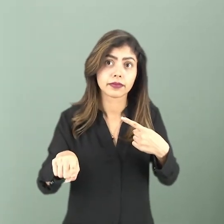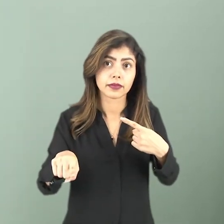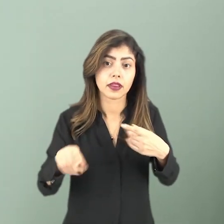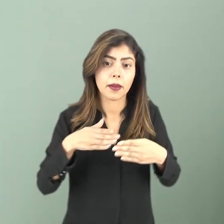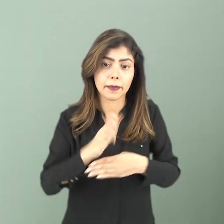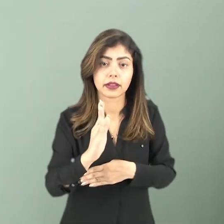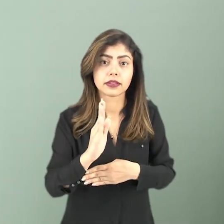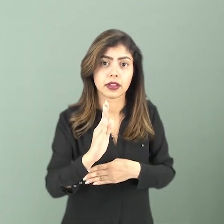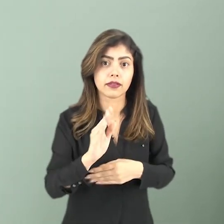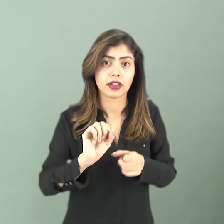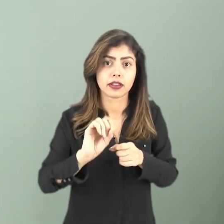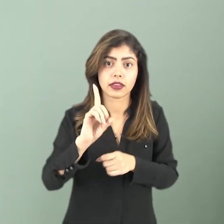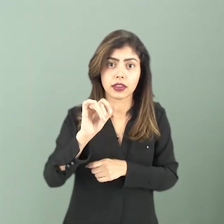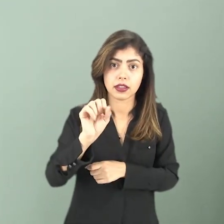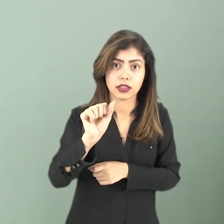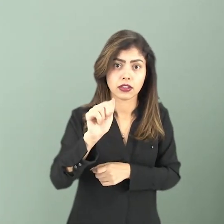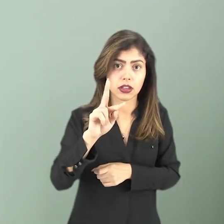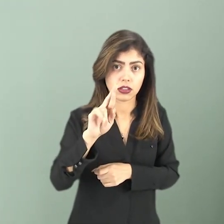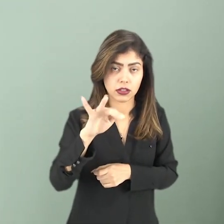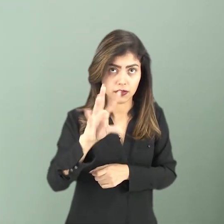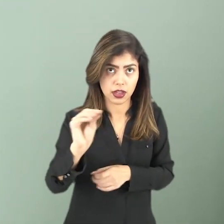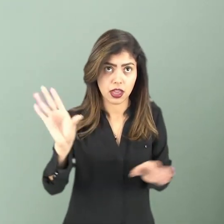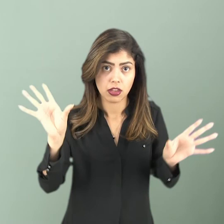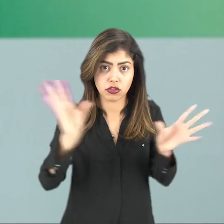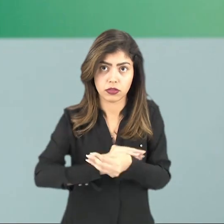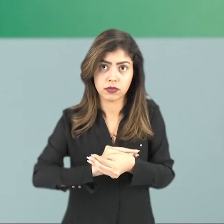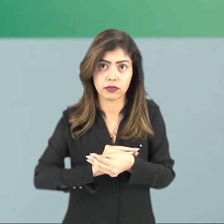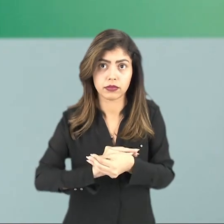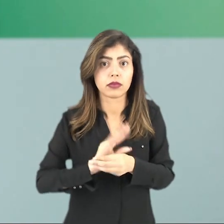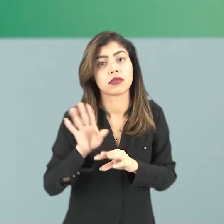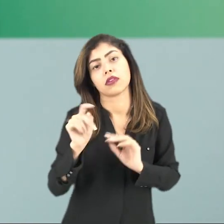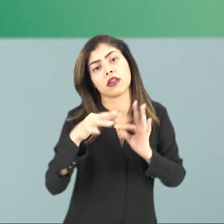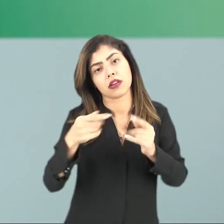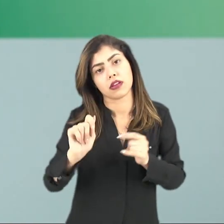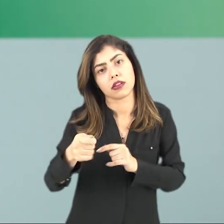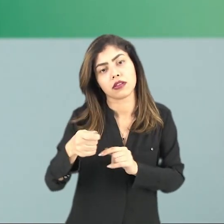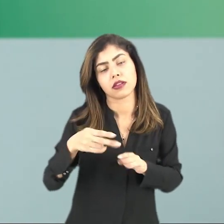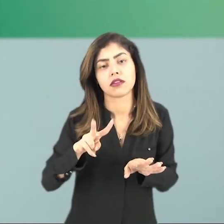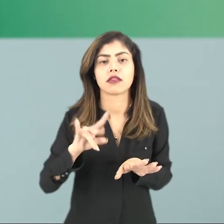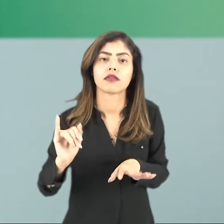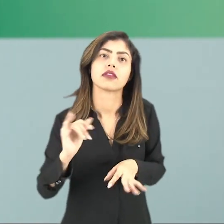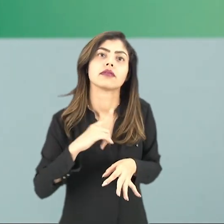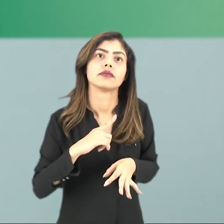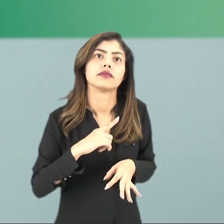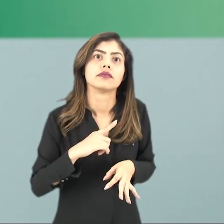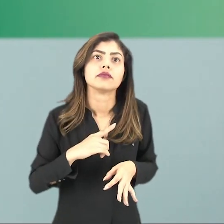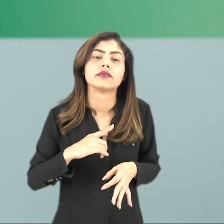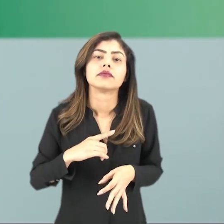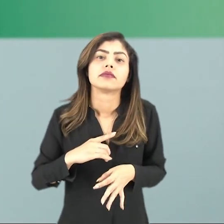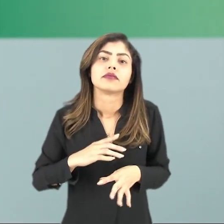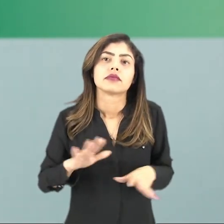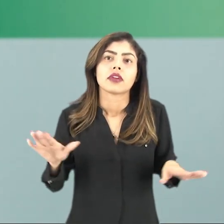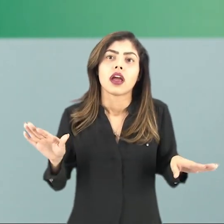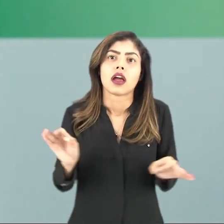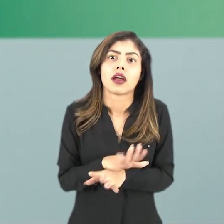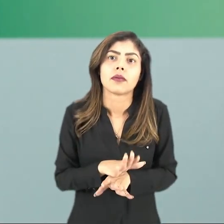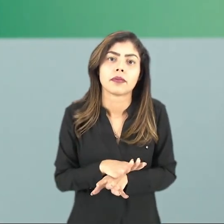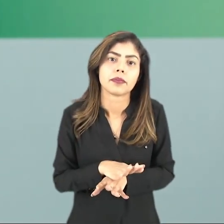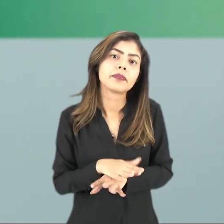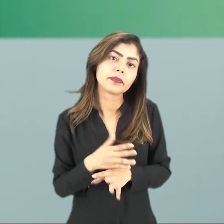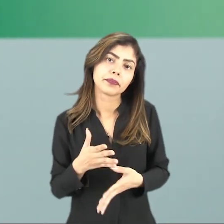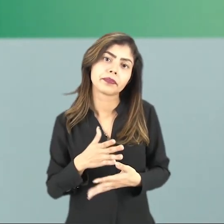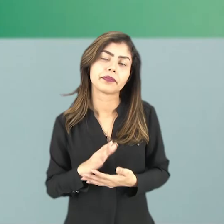passe ali. Ele vai desativar. O disjuntor ele desativa, ele desliga através da chave, e o fusível ele vai dissipar esse calor de